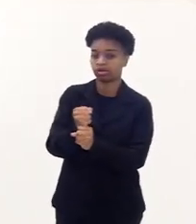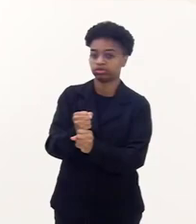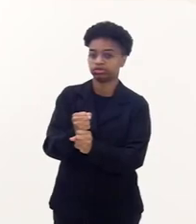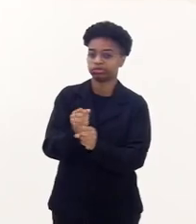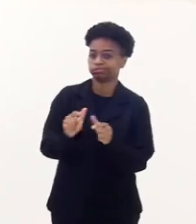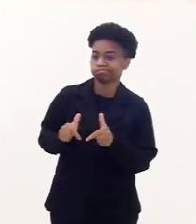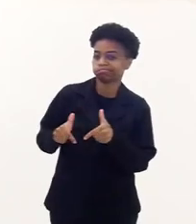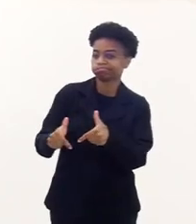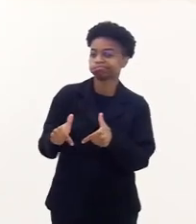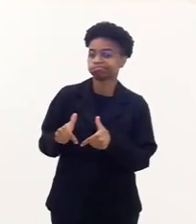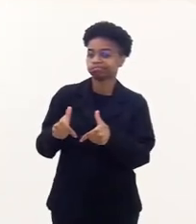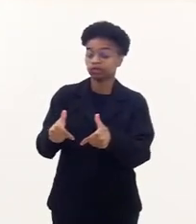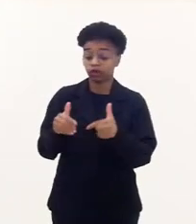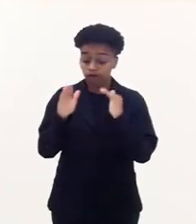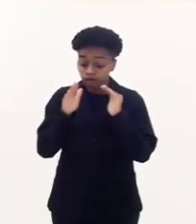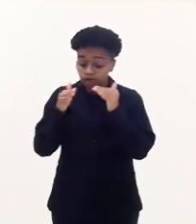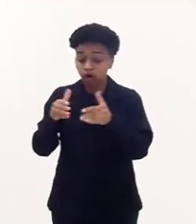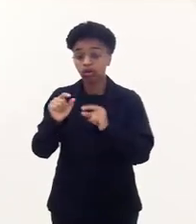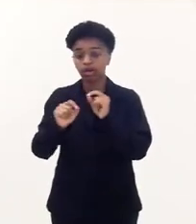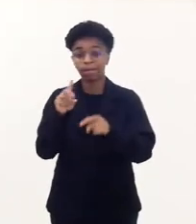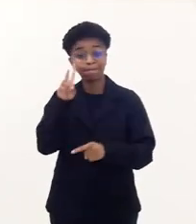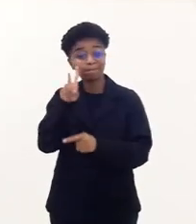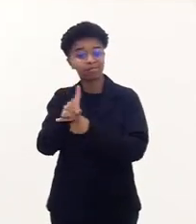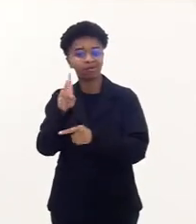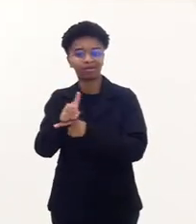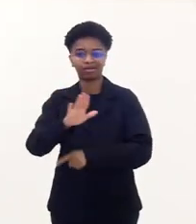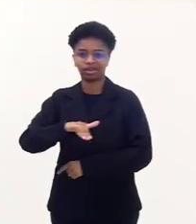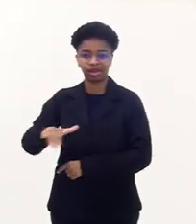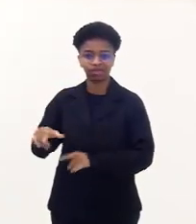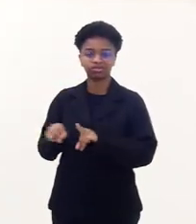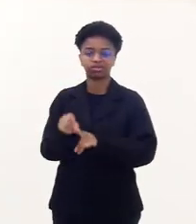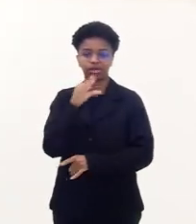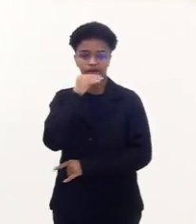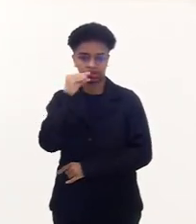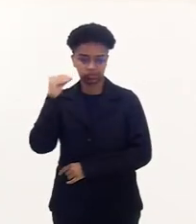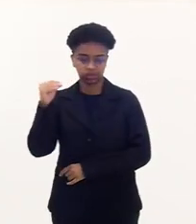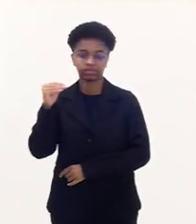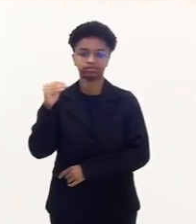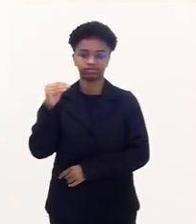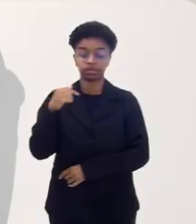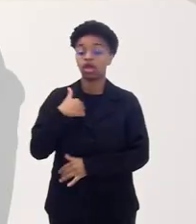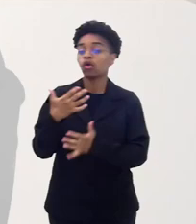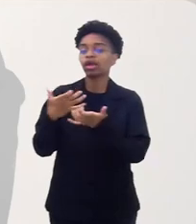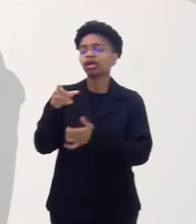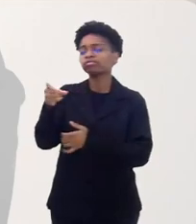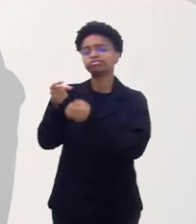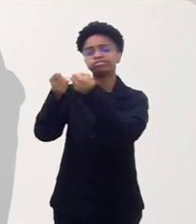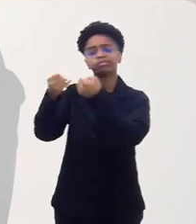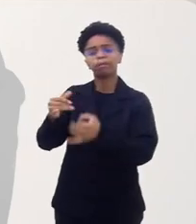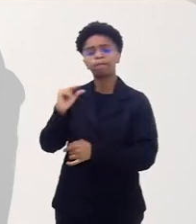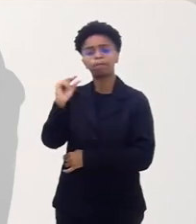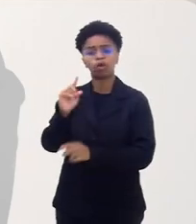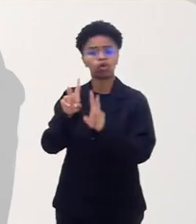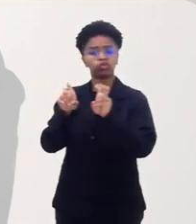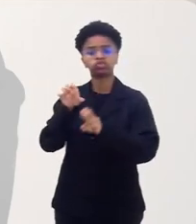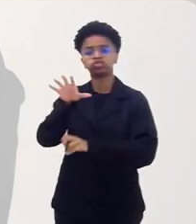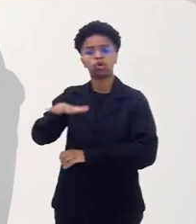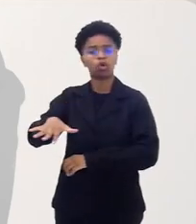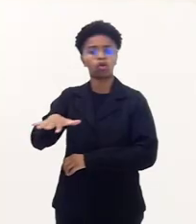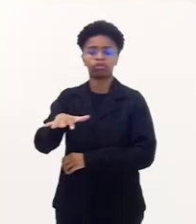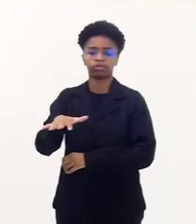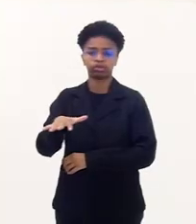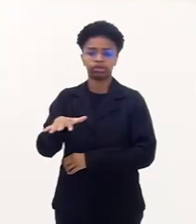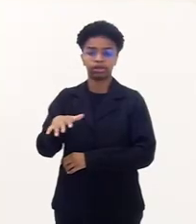magistratura, dedicada à proteção integral da criança e do adolescente, queria que você falasse um pouquinho sobre isso,